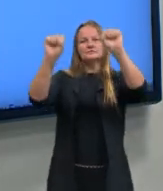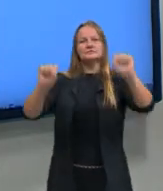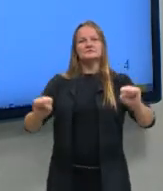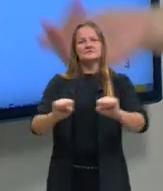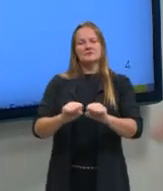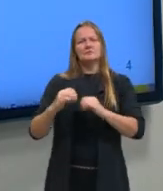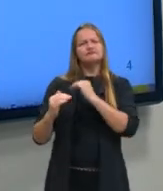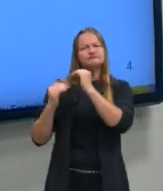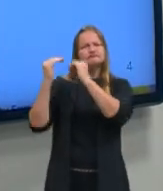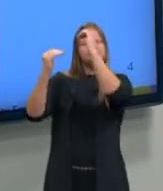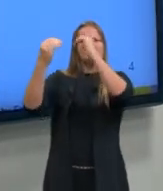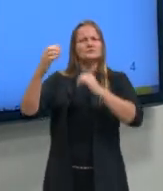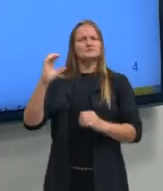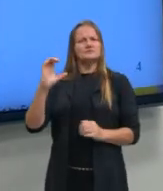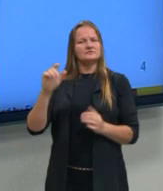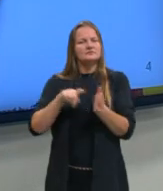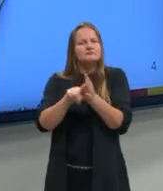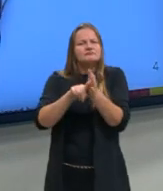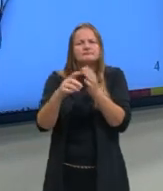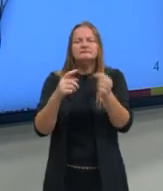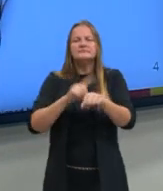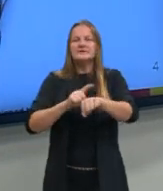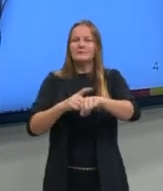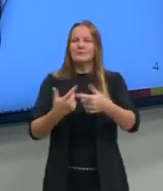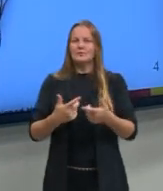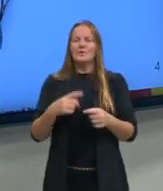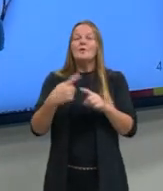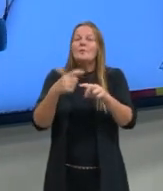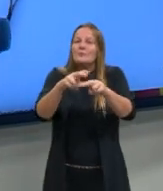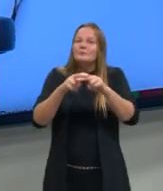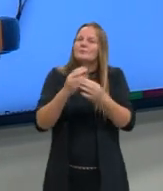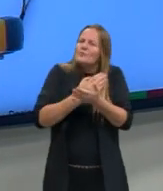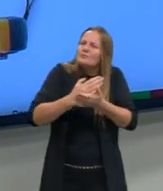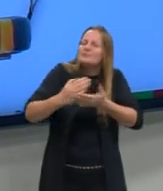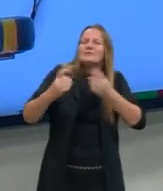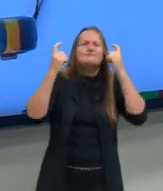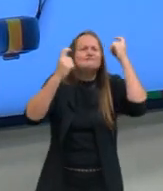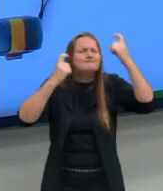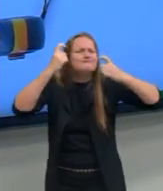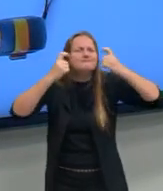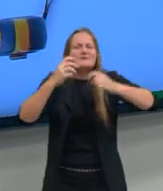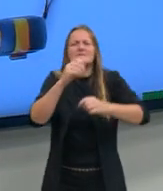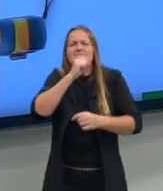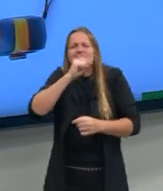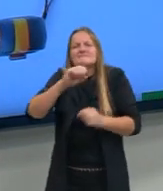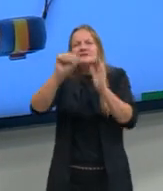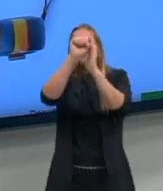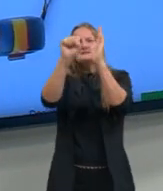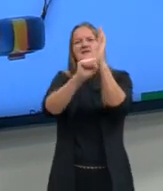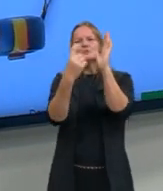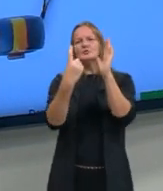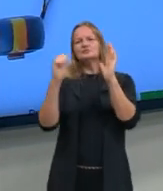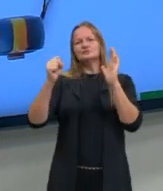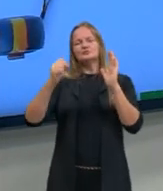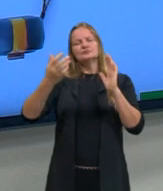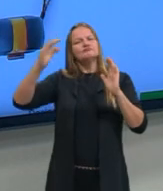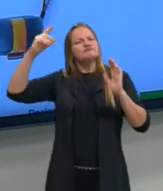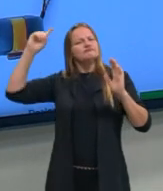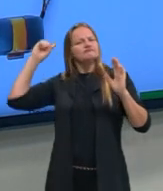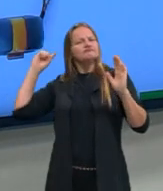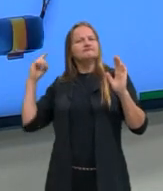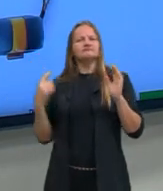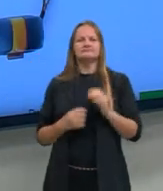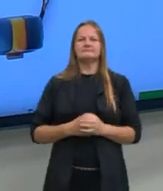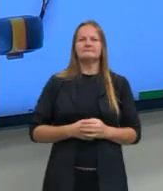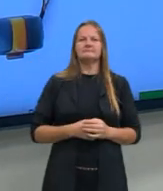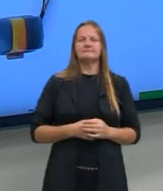é com evolução científica por muito tempo então eles já começaram a se preocupar com isso lá no final do século 18 os